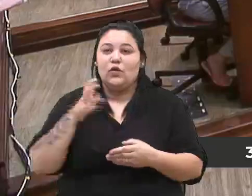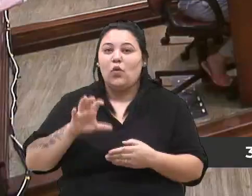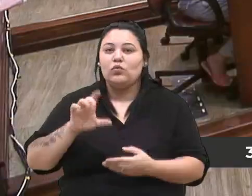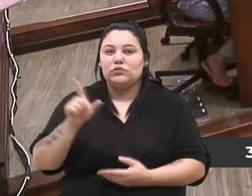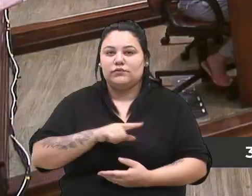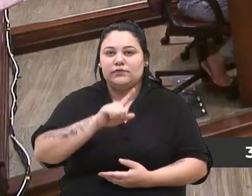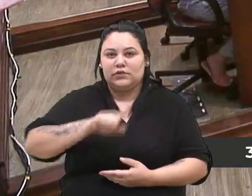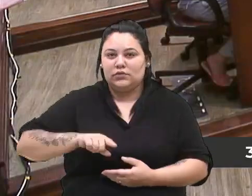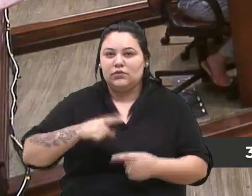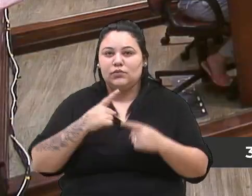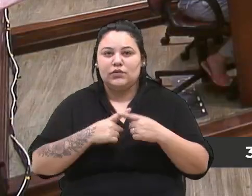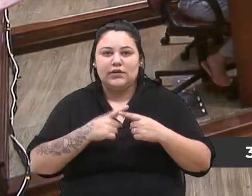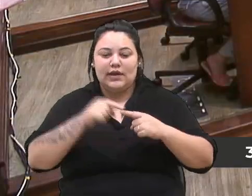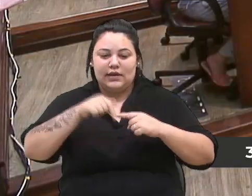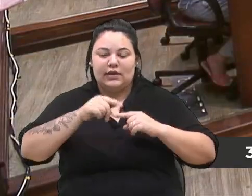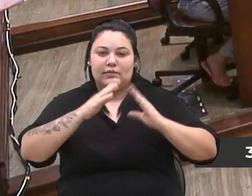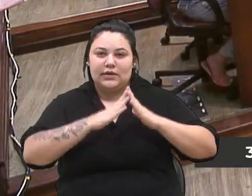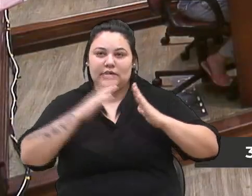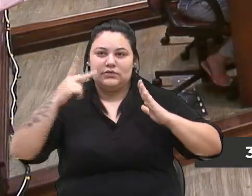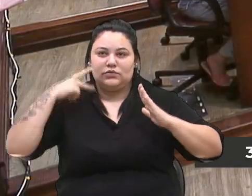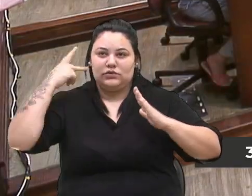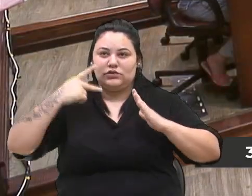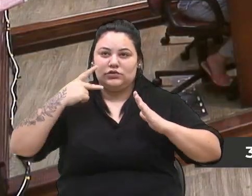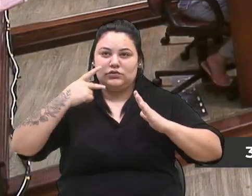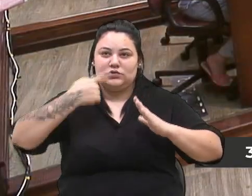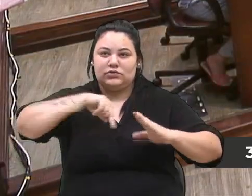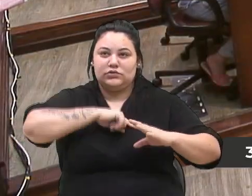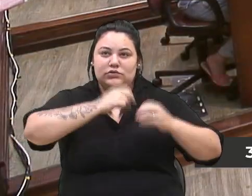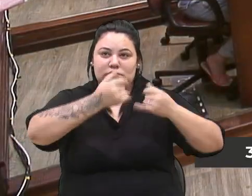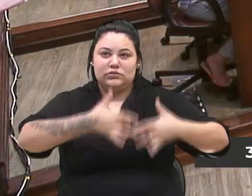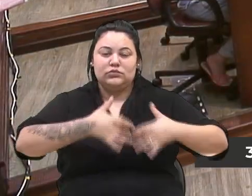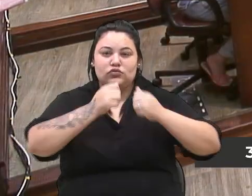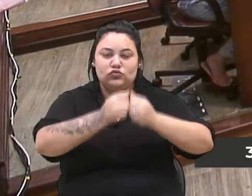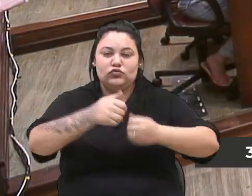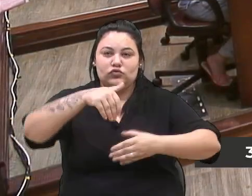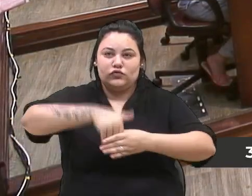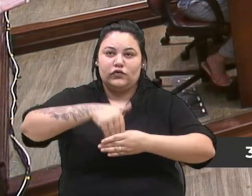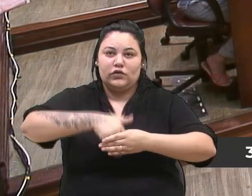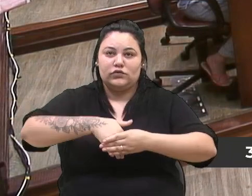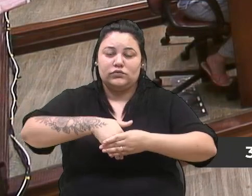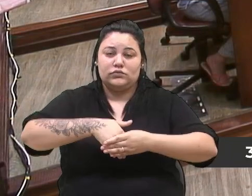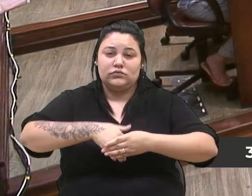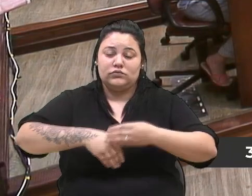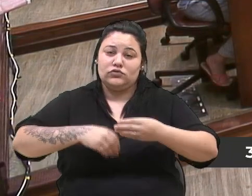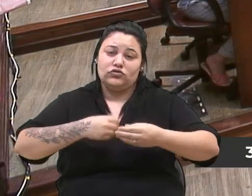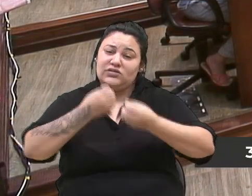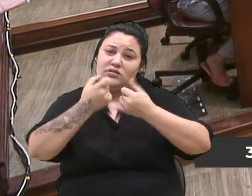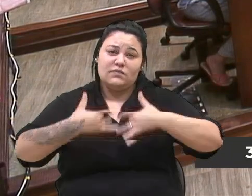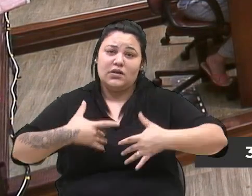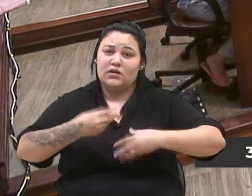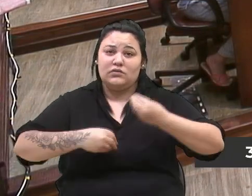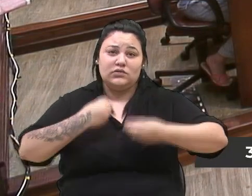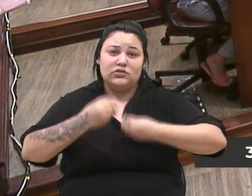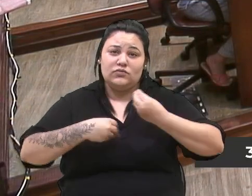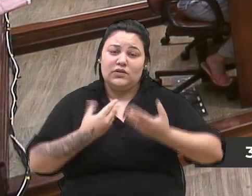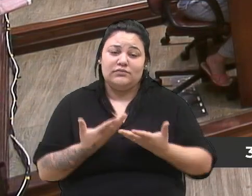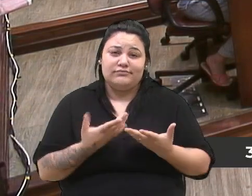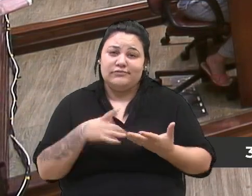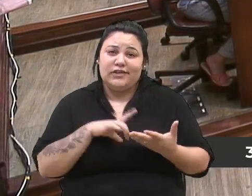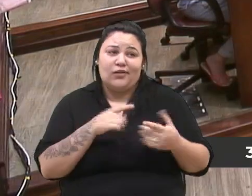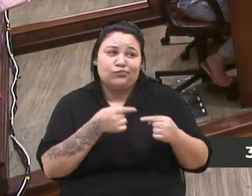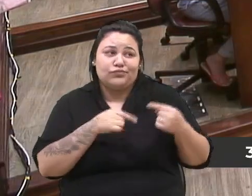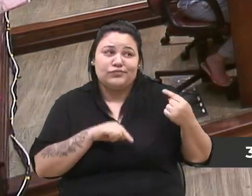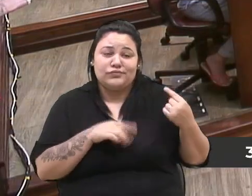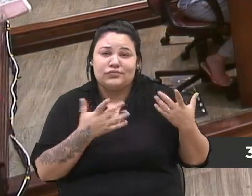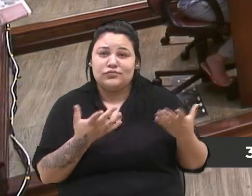Aqui realmente é uma casa política e a gente coloca através do voto, a gente expressa os nossos sentimentos. Há uma contradição, os pareceres